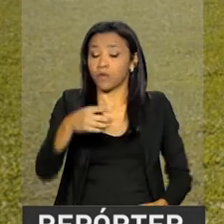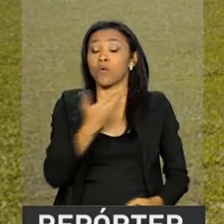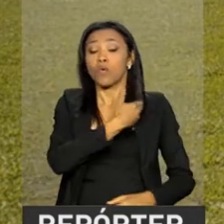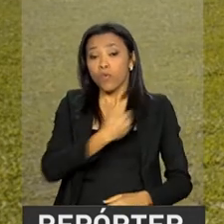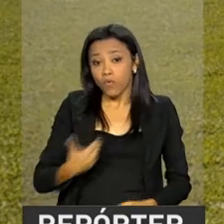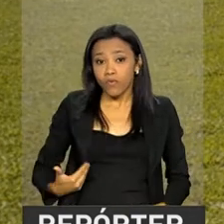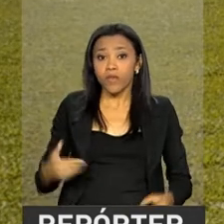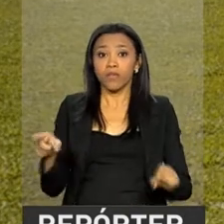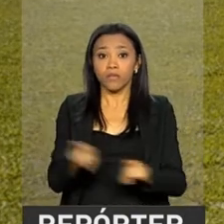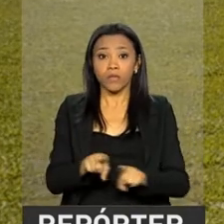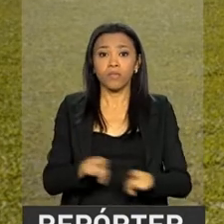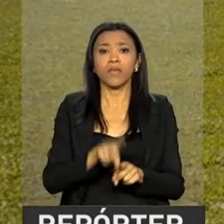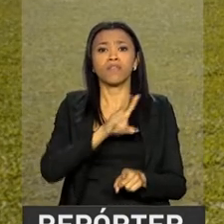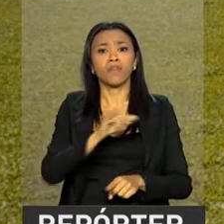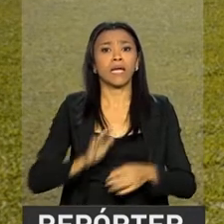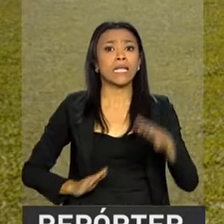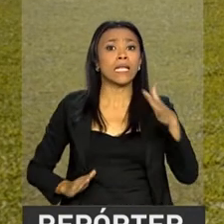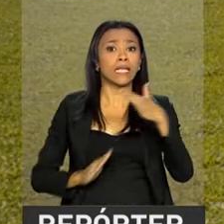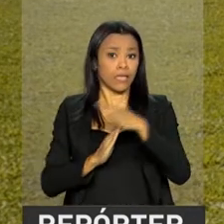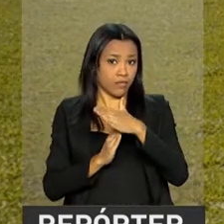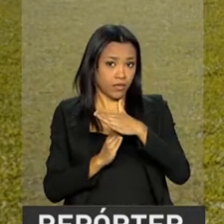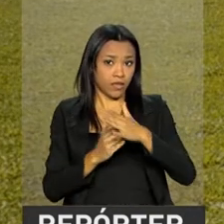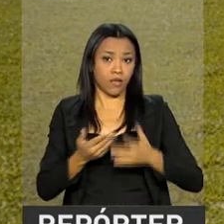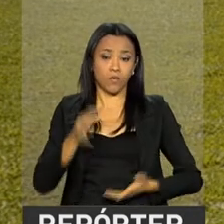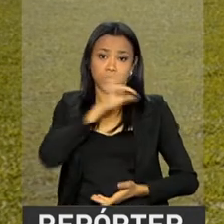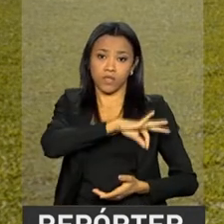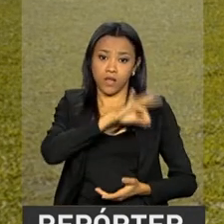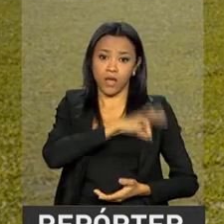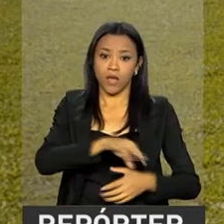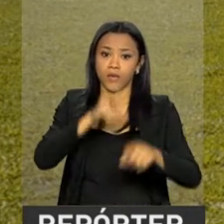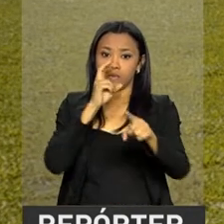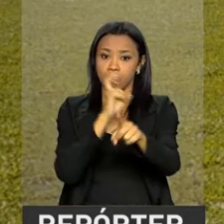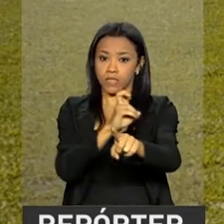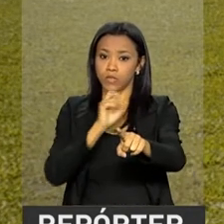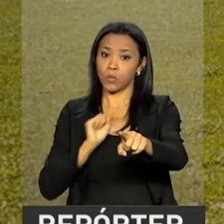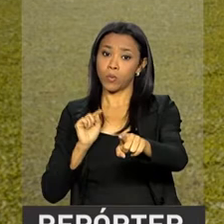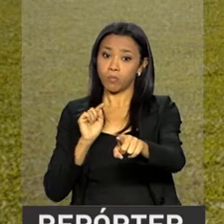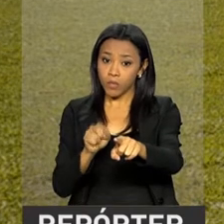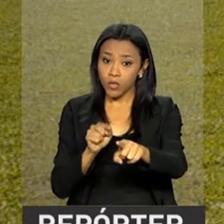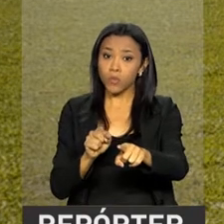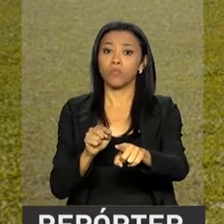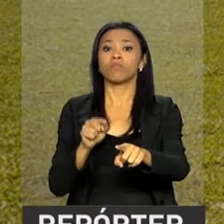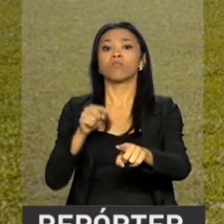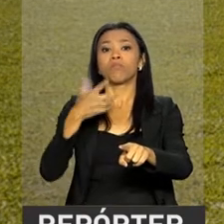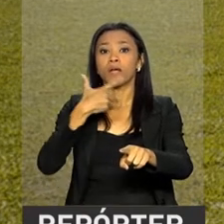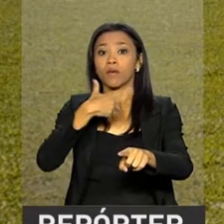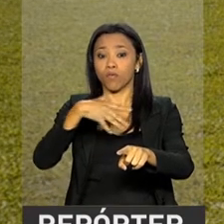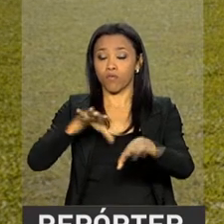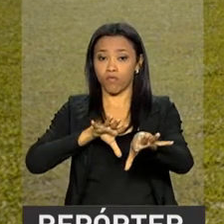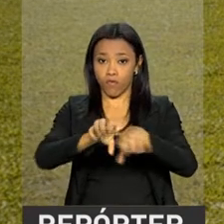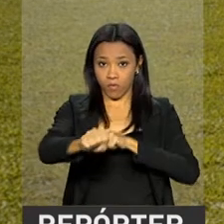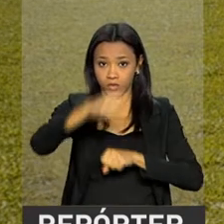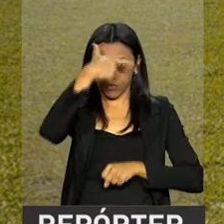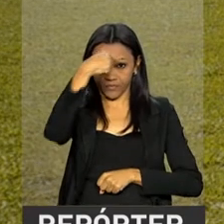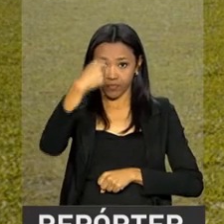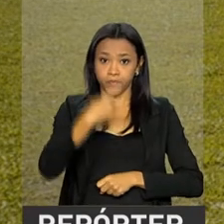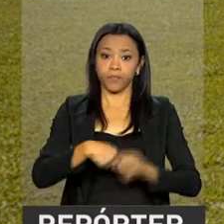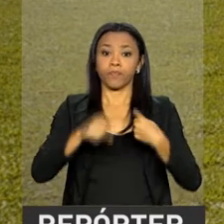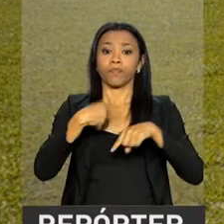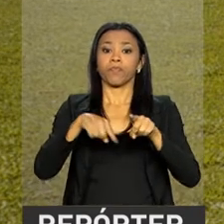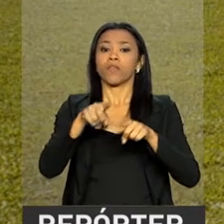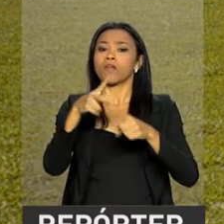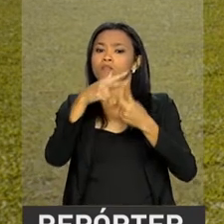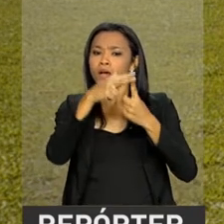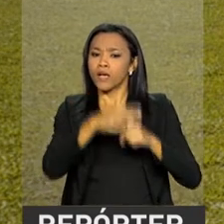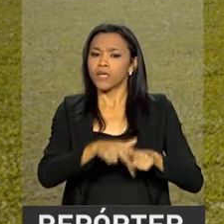vai limitar o salário inicial do servidor em R$ 5 mil para nível superior. Os reajustes vão ocorrer